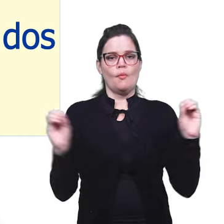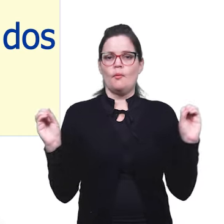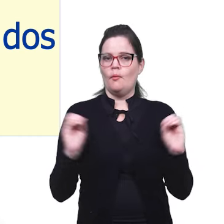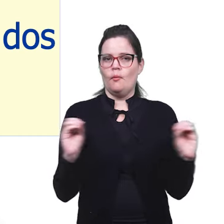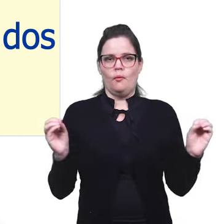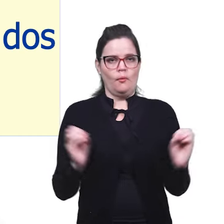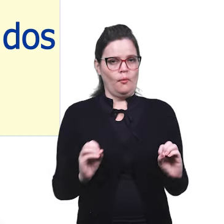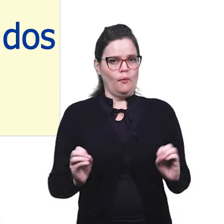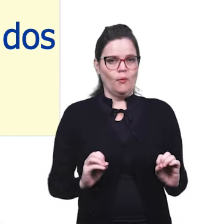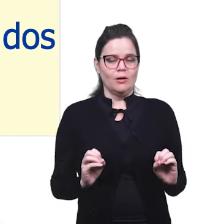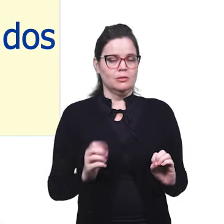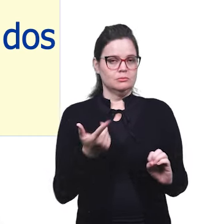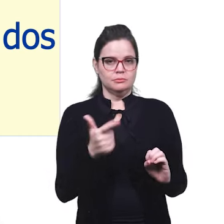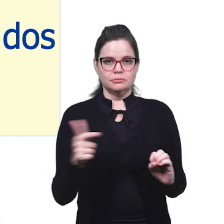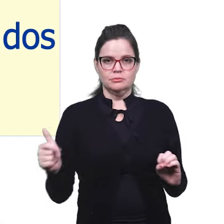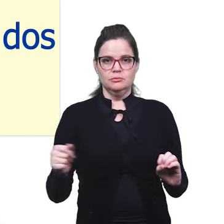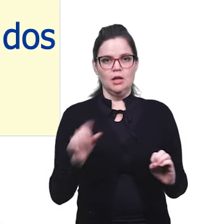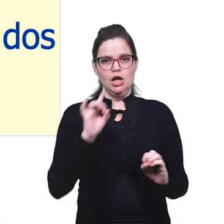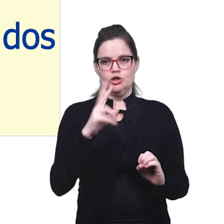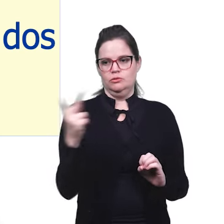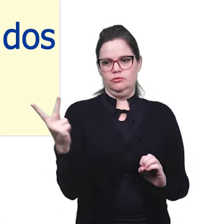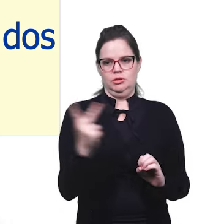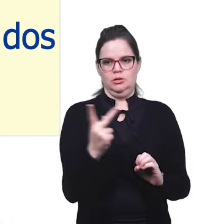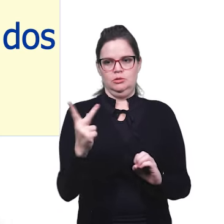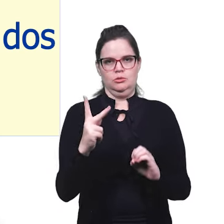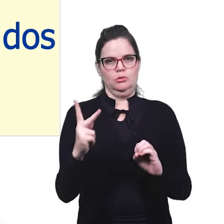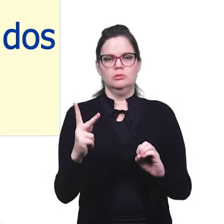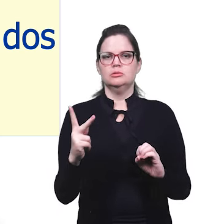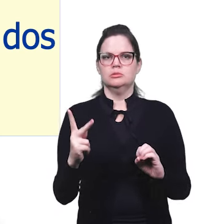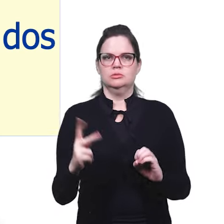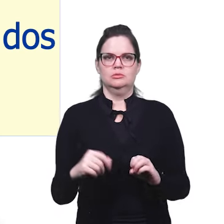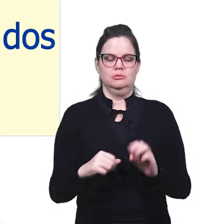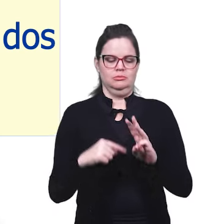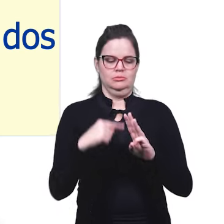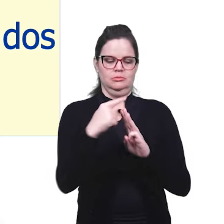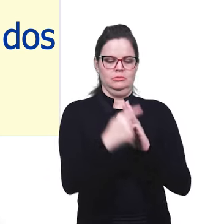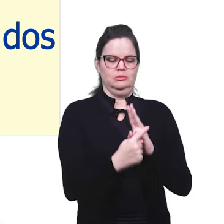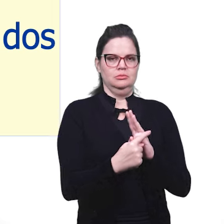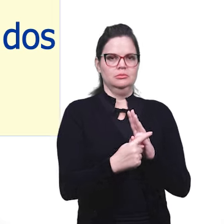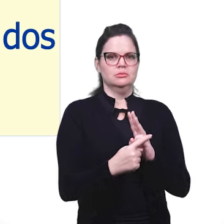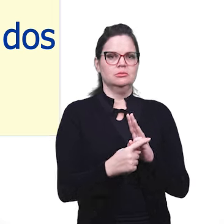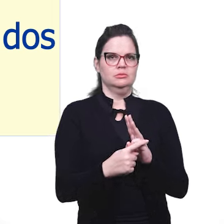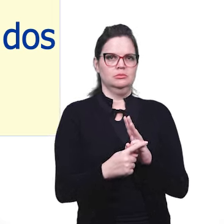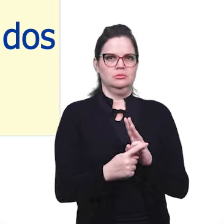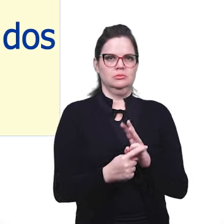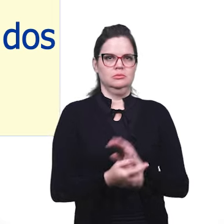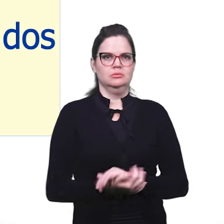nenhum. É você e a pessoa. Então, são as três formas de